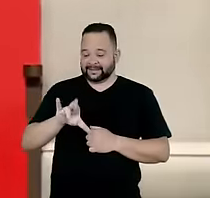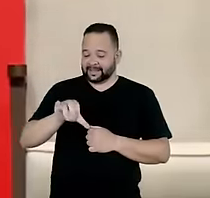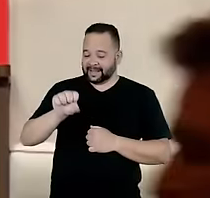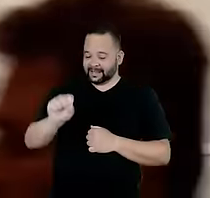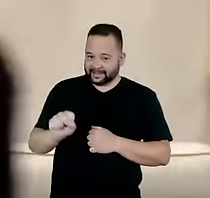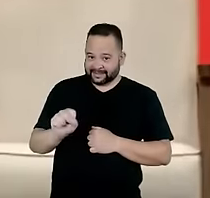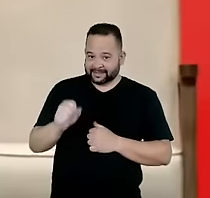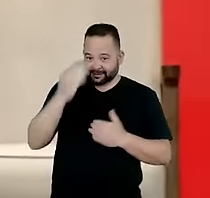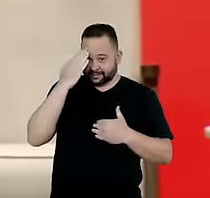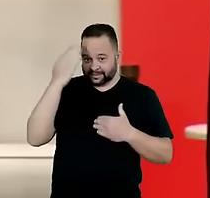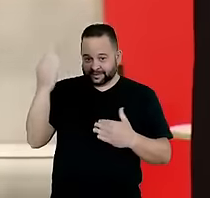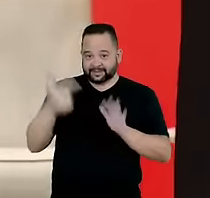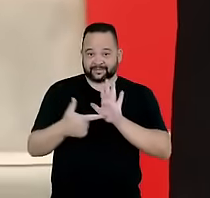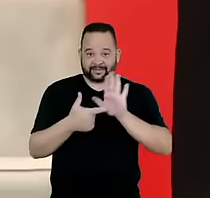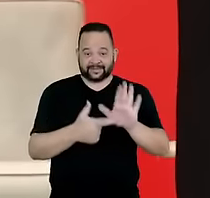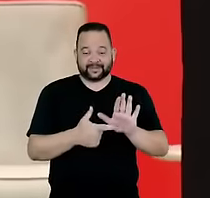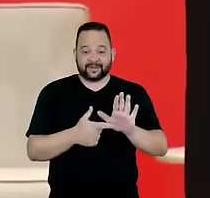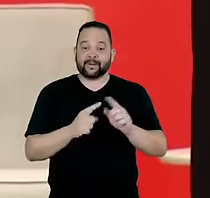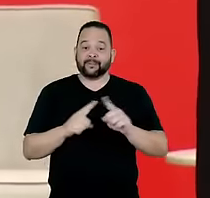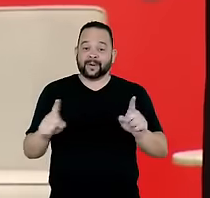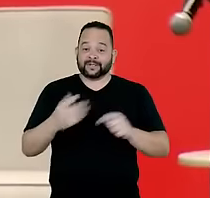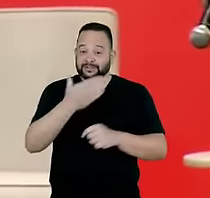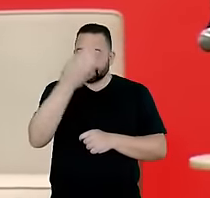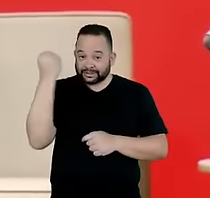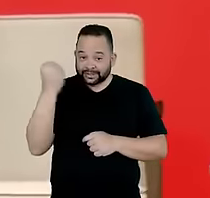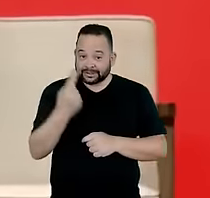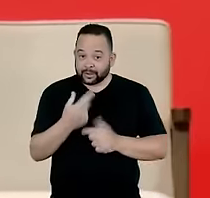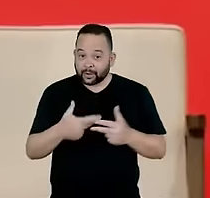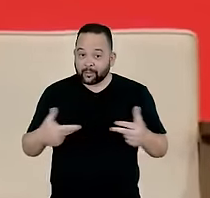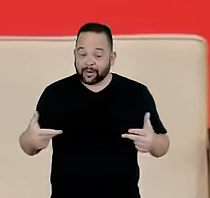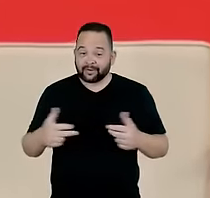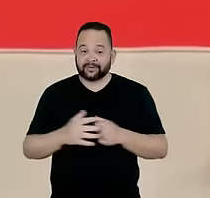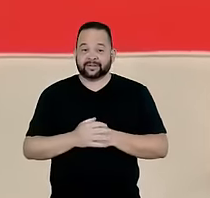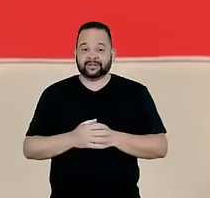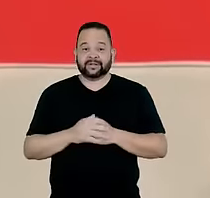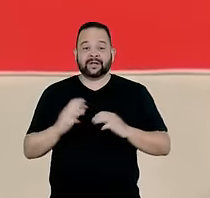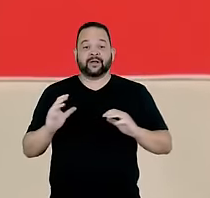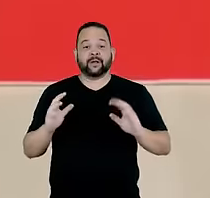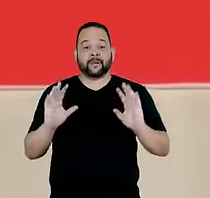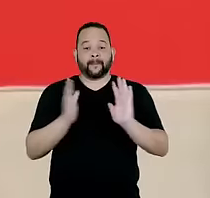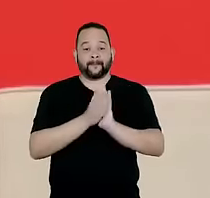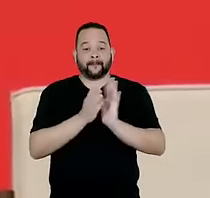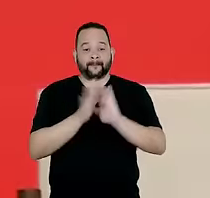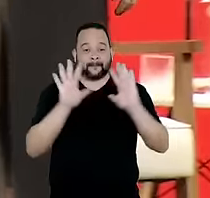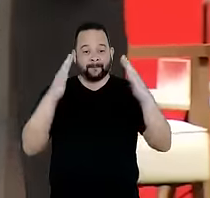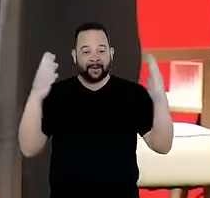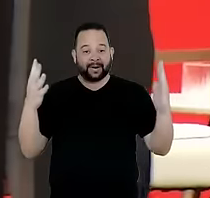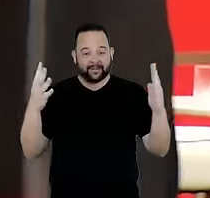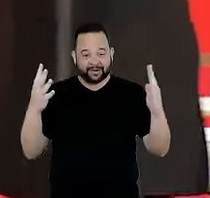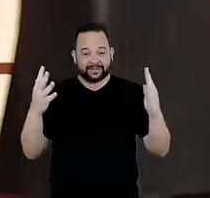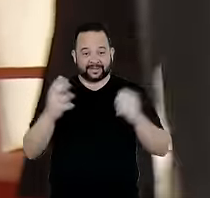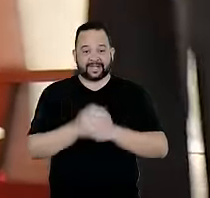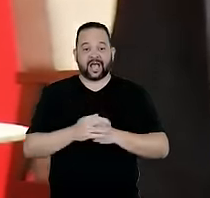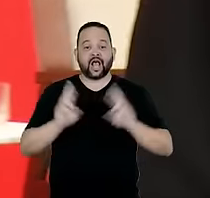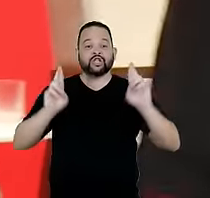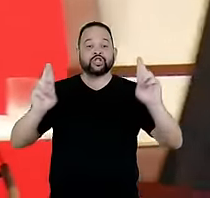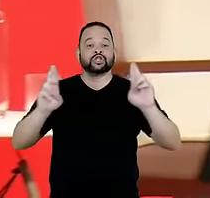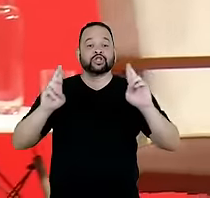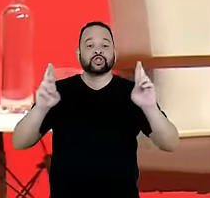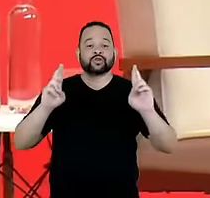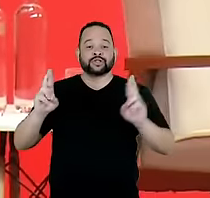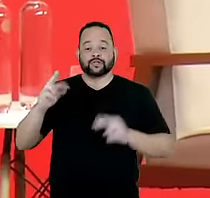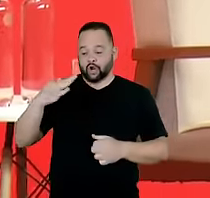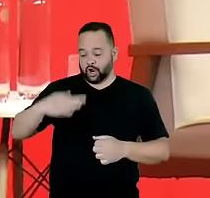esqueço de falar uma coisa parabenizar os tricolores pelo título da da da da Libertadores são uma salva de palmas